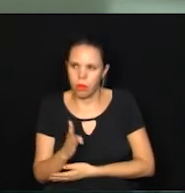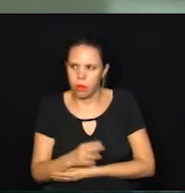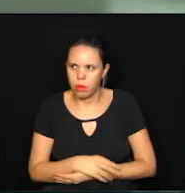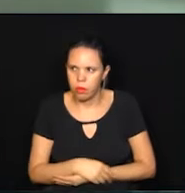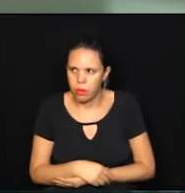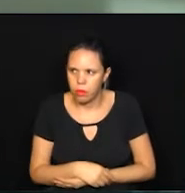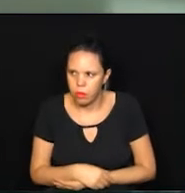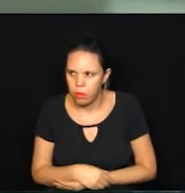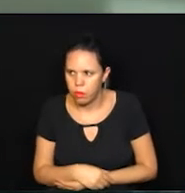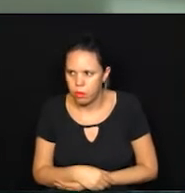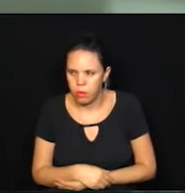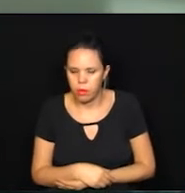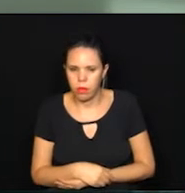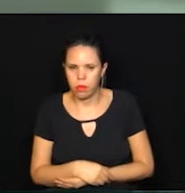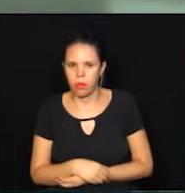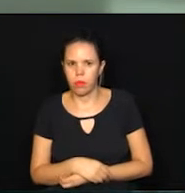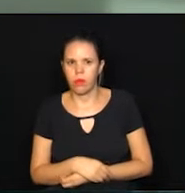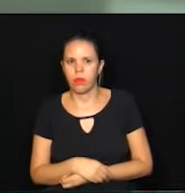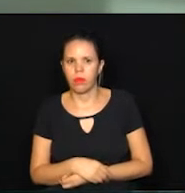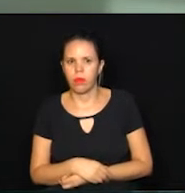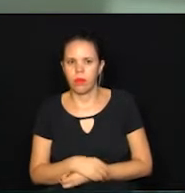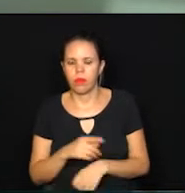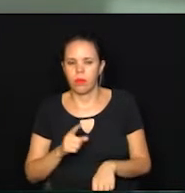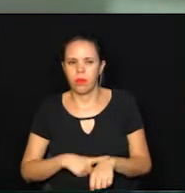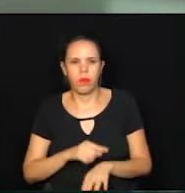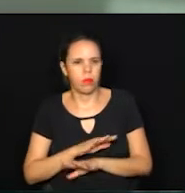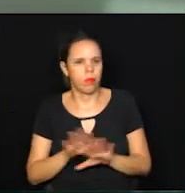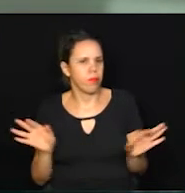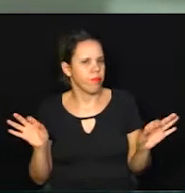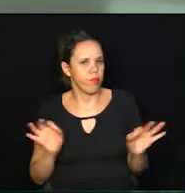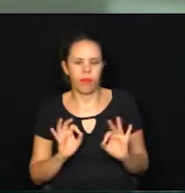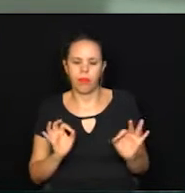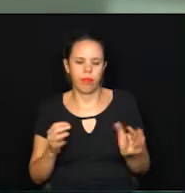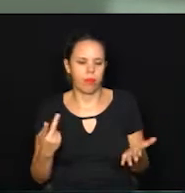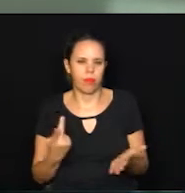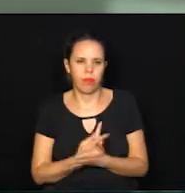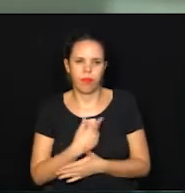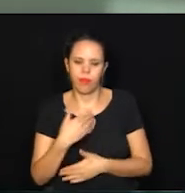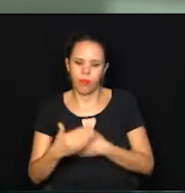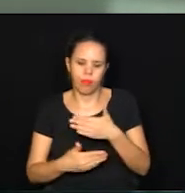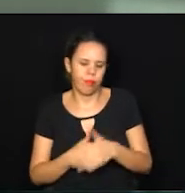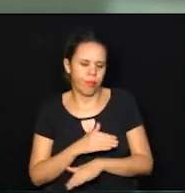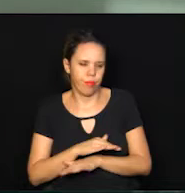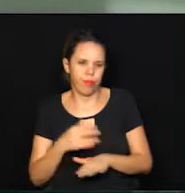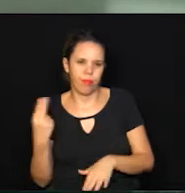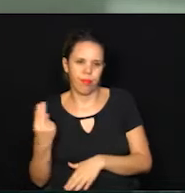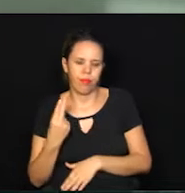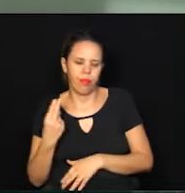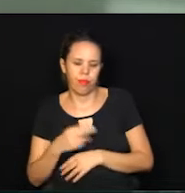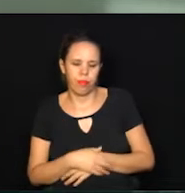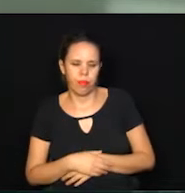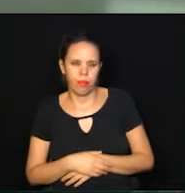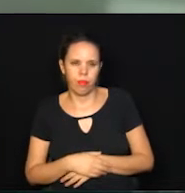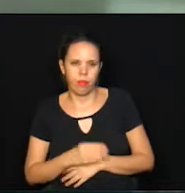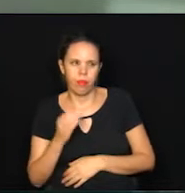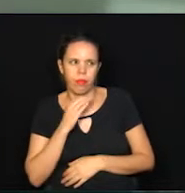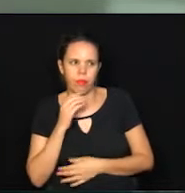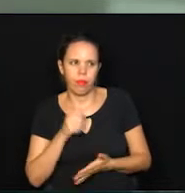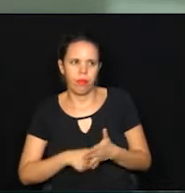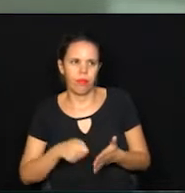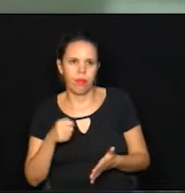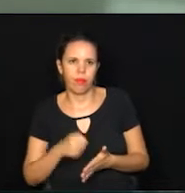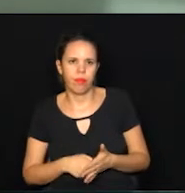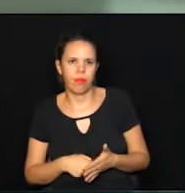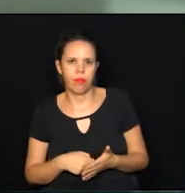então, deixou o momento perfeito passar e agora corre atrás